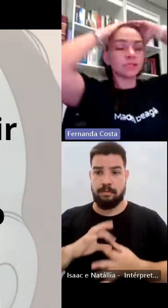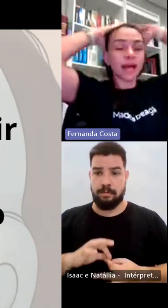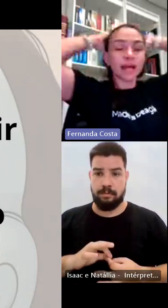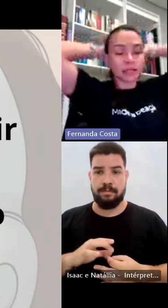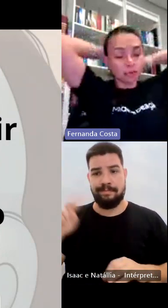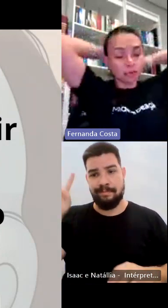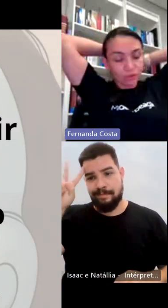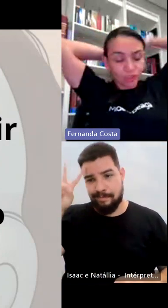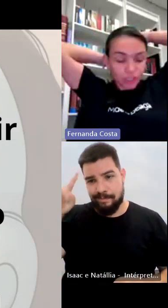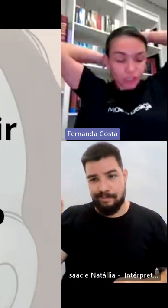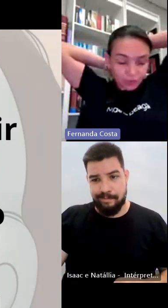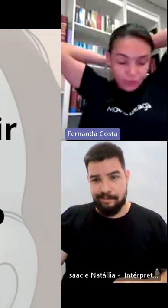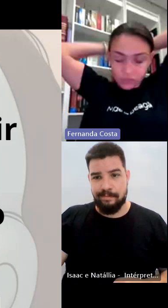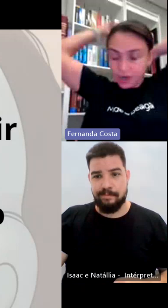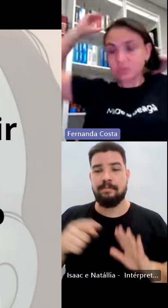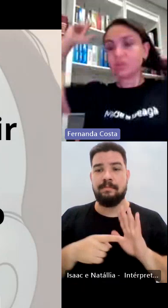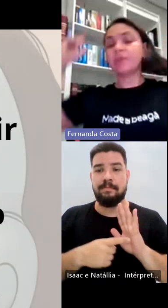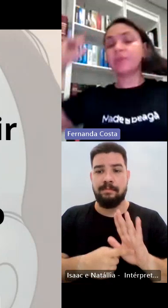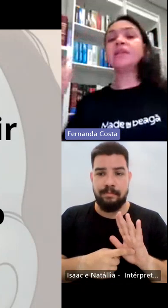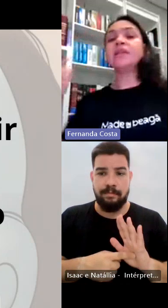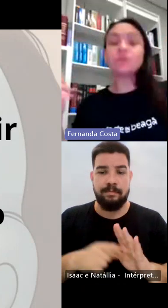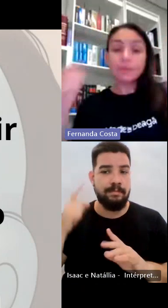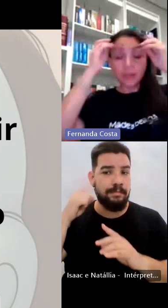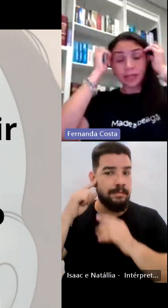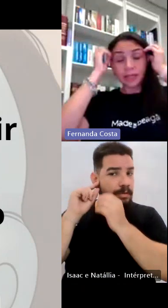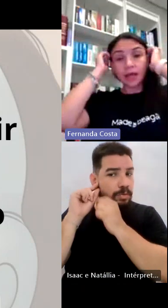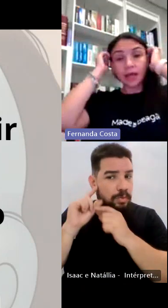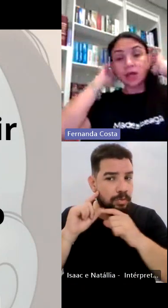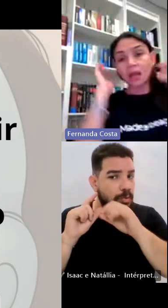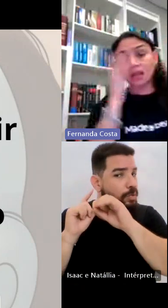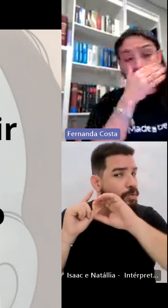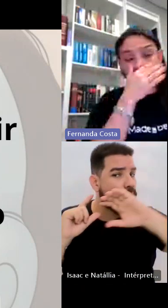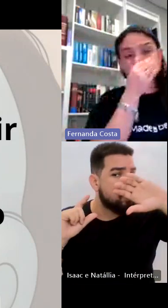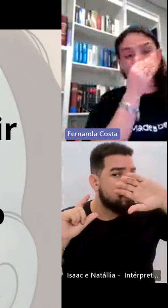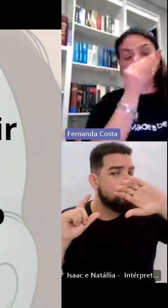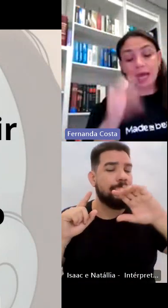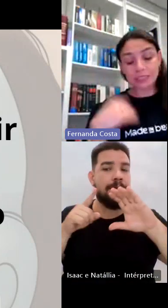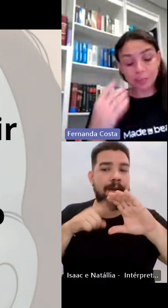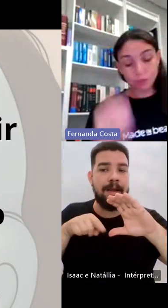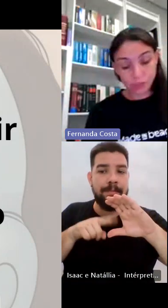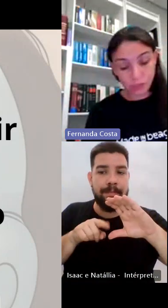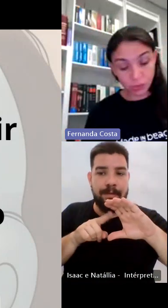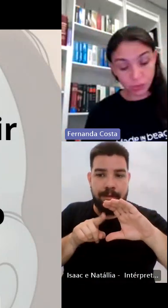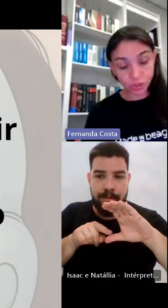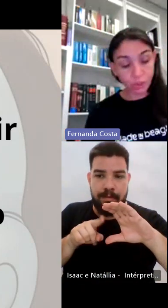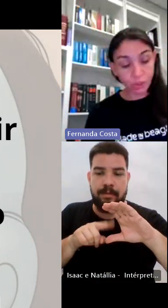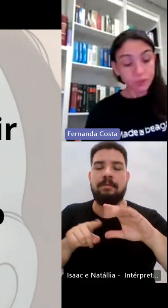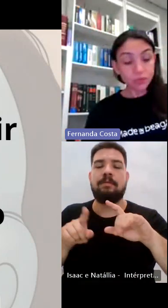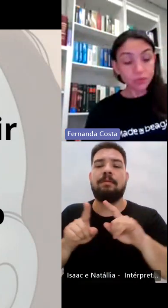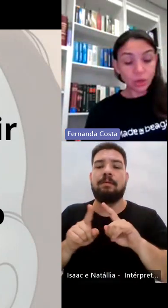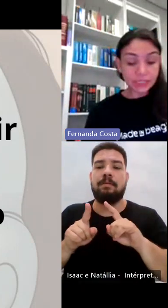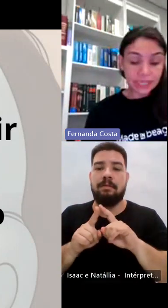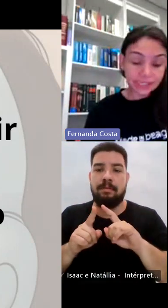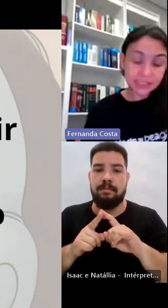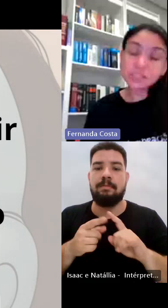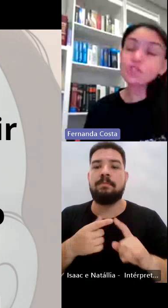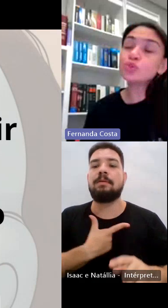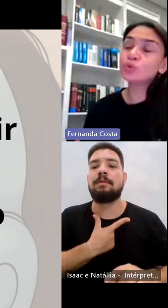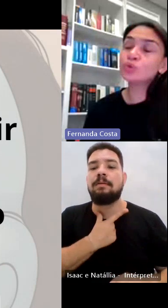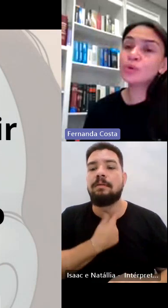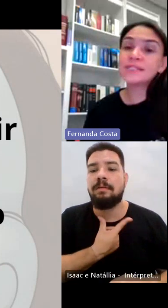mostramos lá da tuba auditiva, nós falamos do labirinto, então, das pregas vocais, da produção do som? Todas